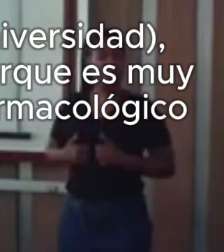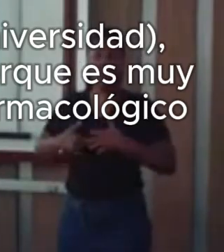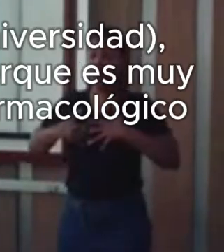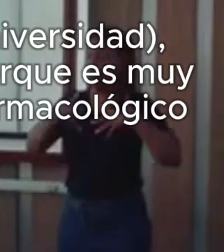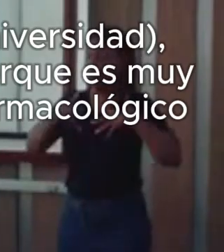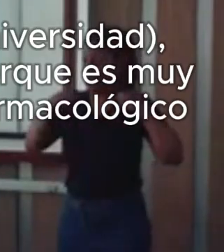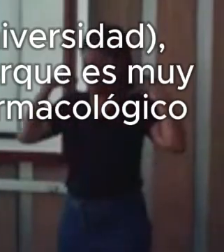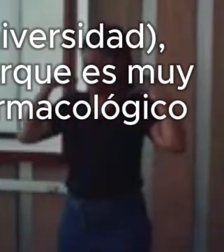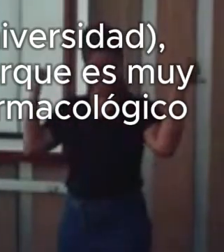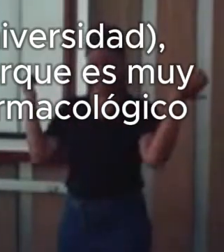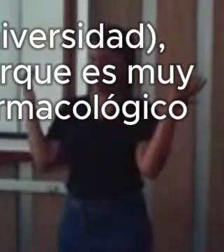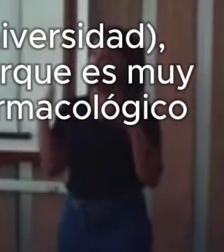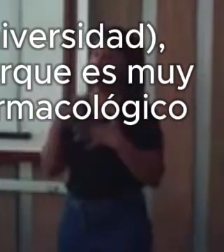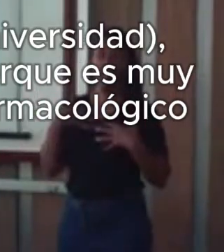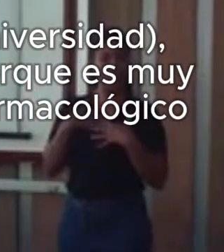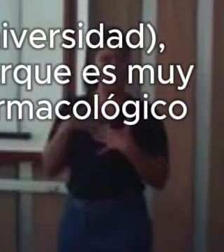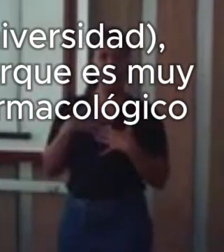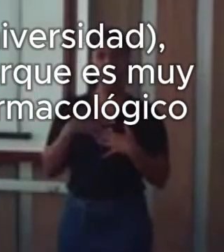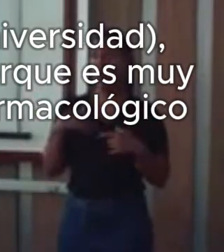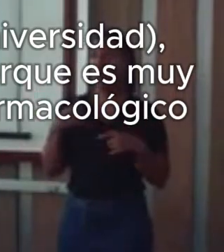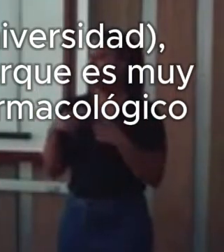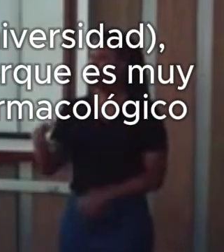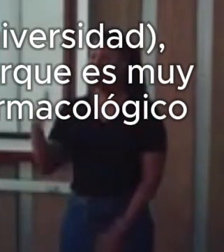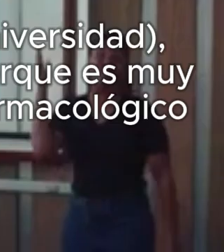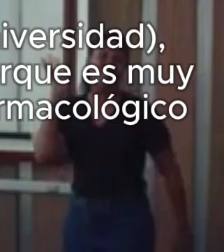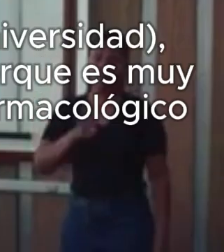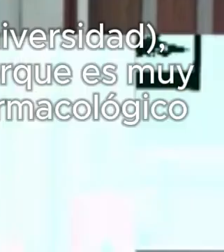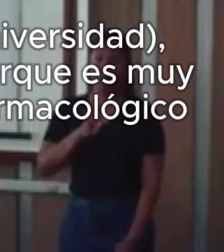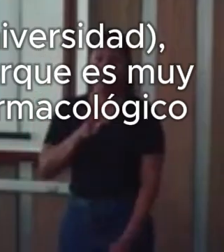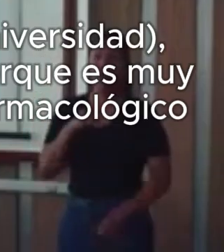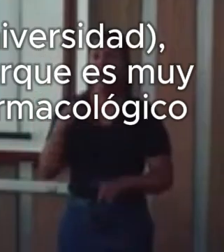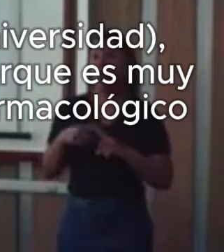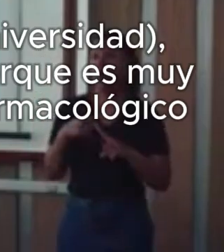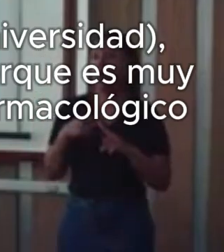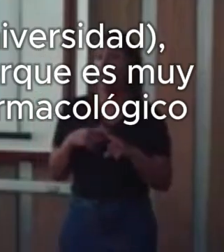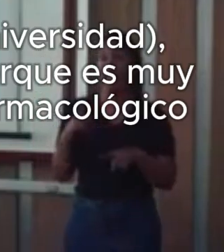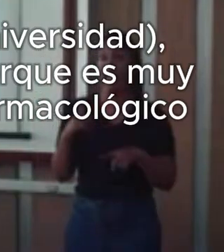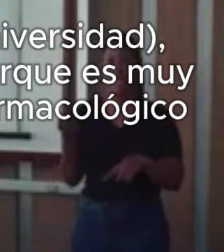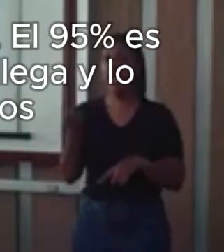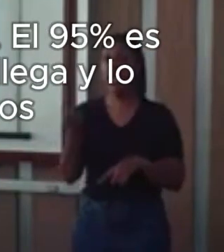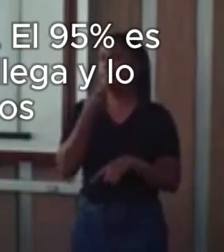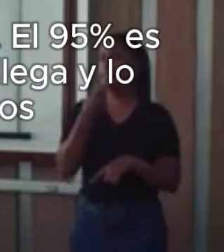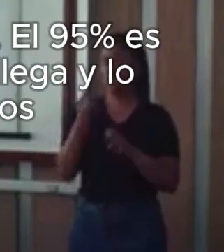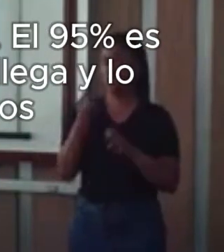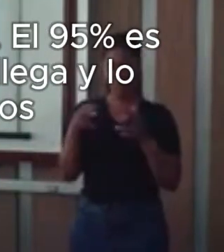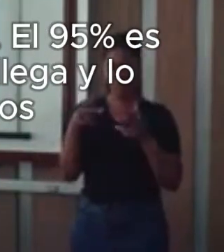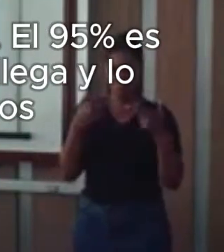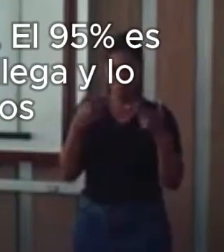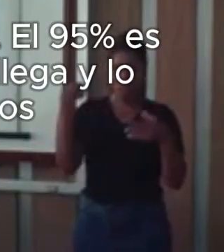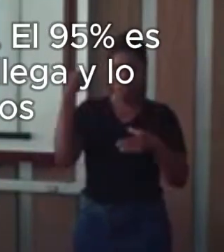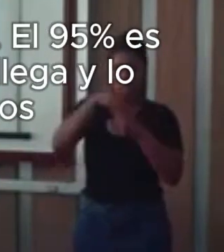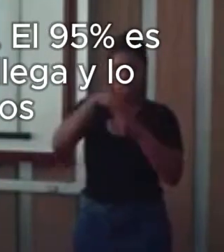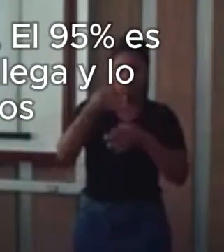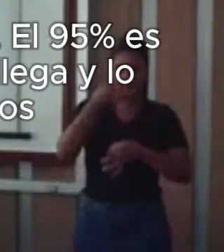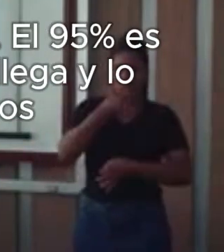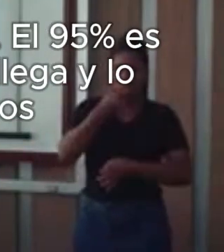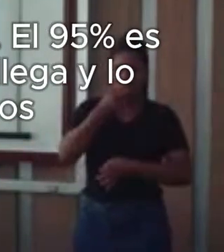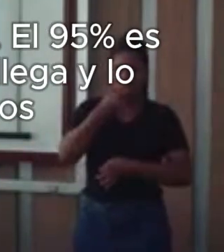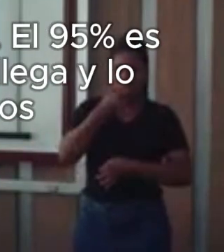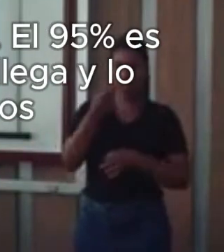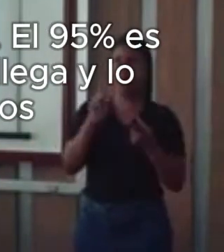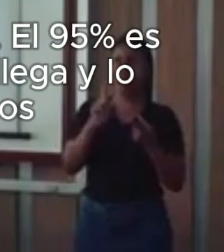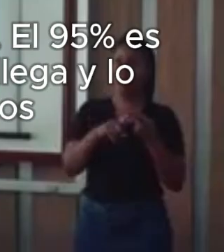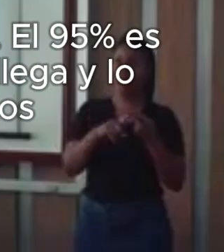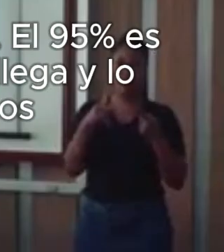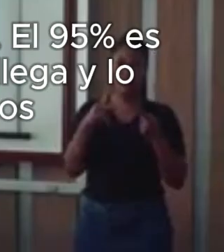Porque... Para vocês terem uma ideia, os IFAs, que é o ingrediente farmacologicamente ativo, quer dizer, é o paracetamol